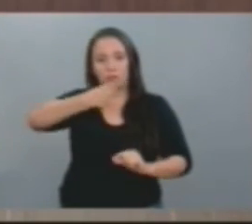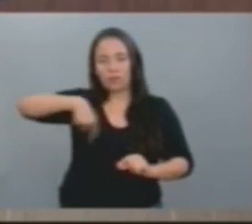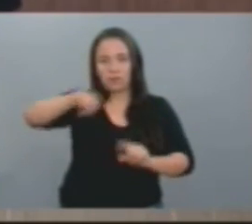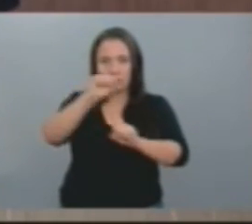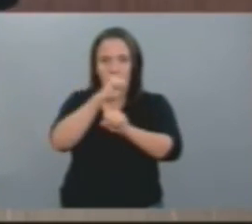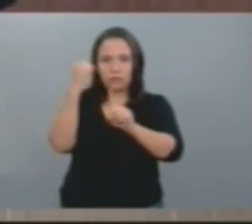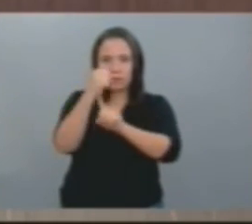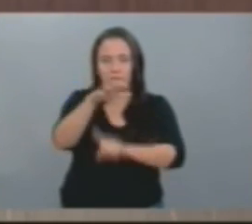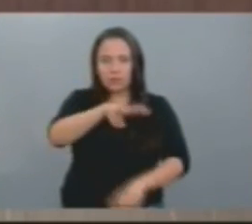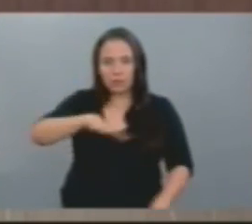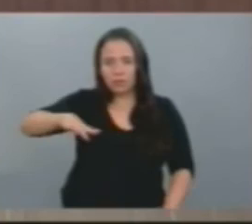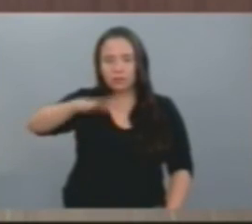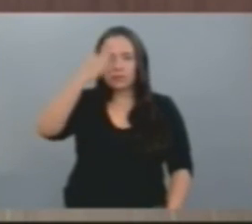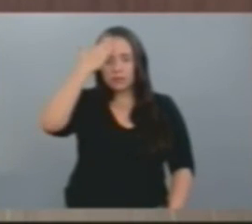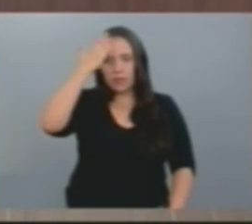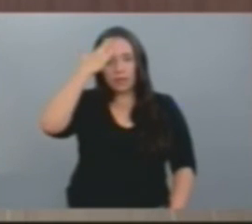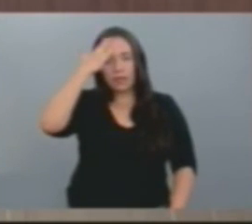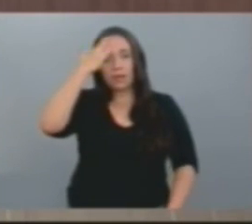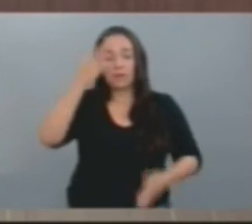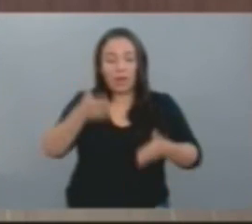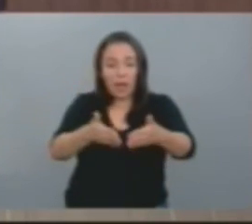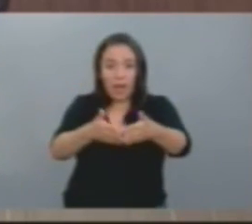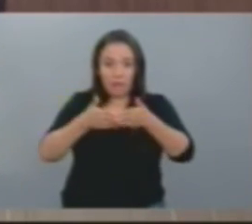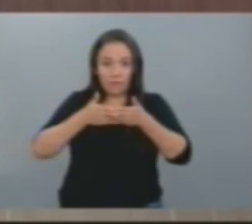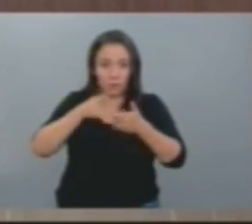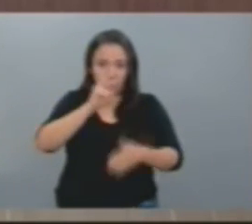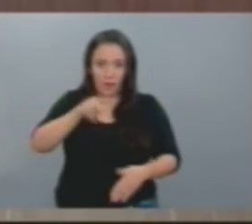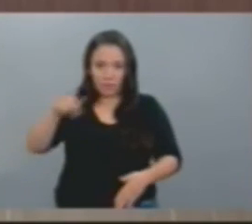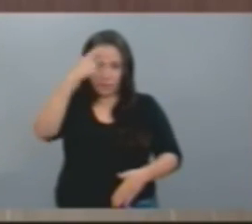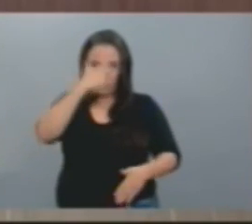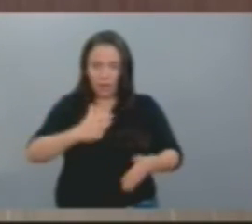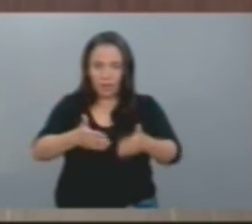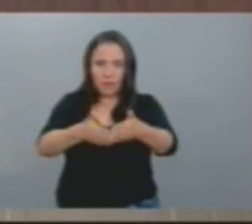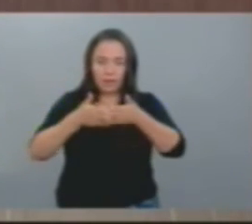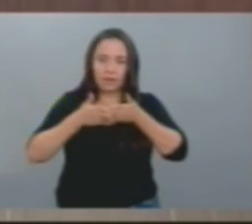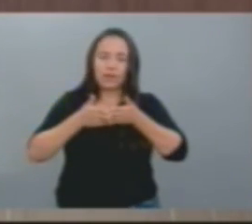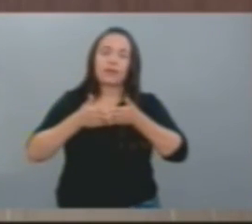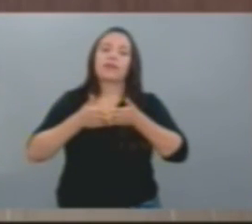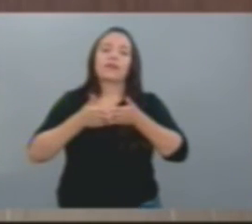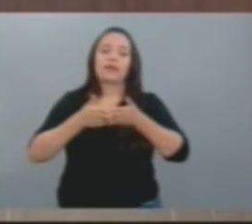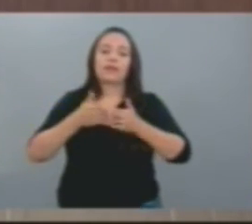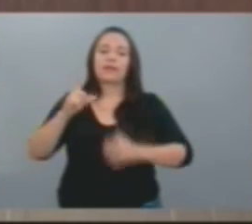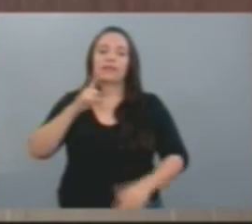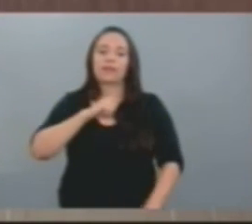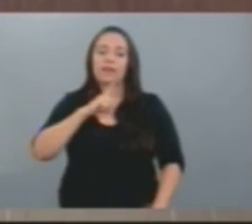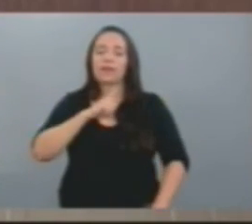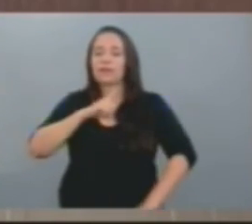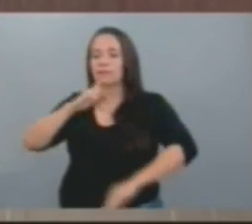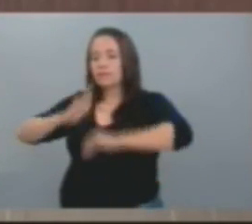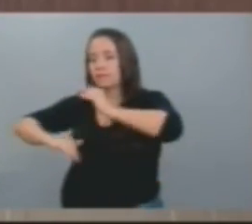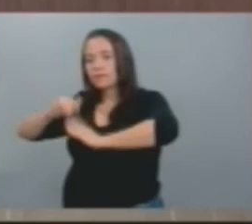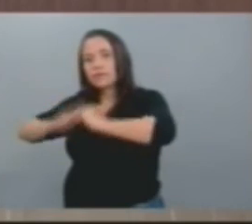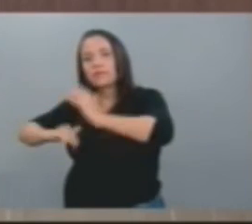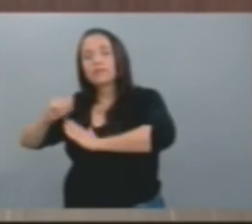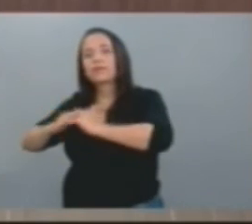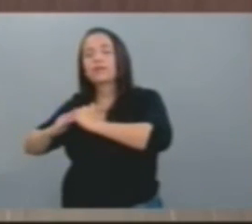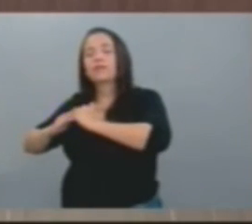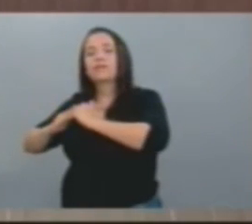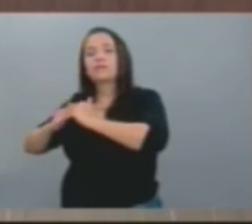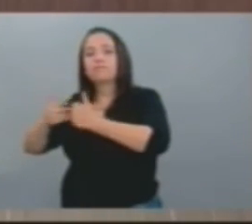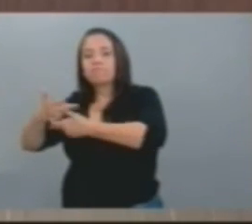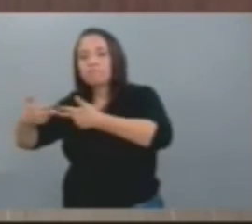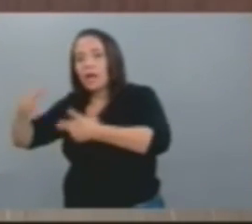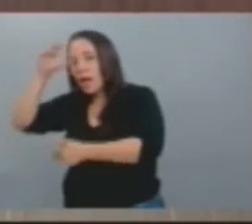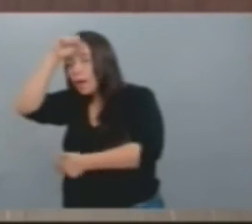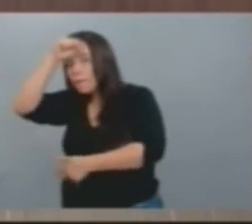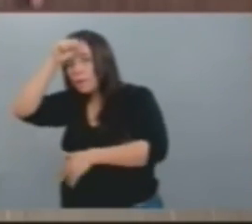que, havendo o afastamento, obviamente haja a chamada quarentena pelo tempo do afastamento. Mas você fazer